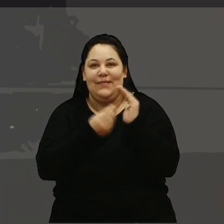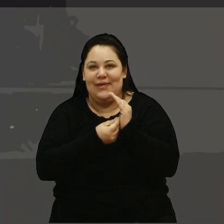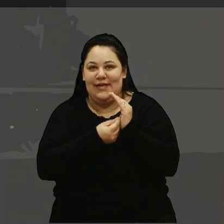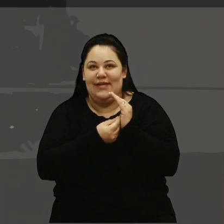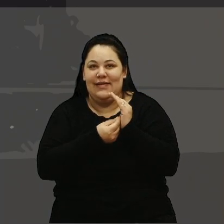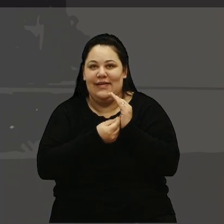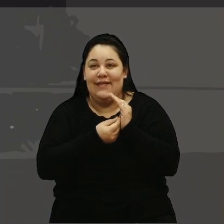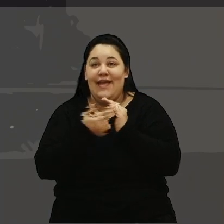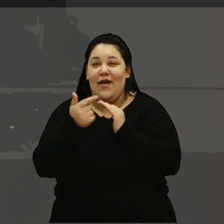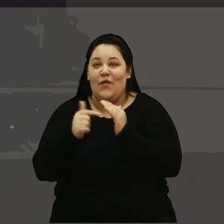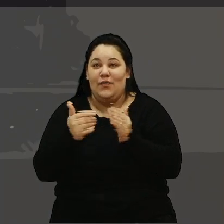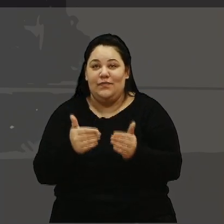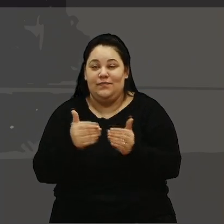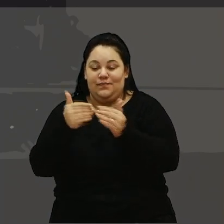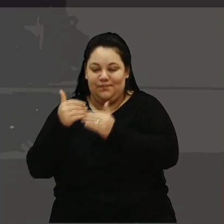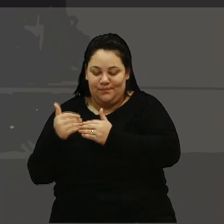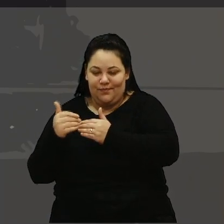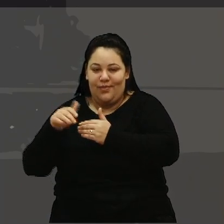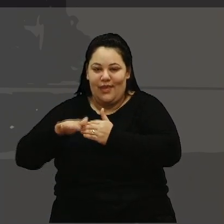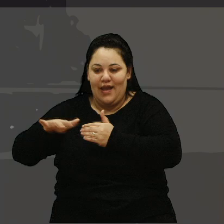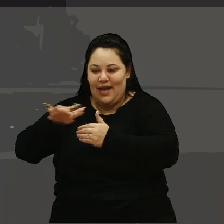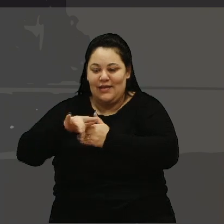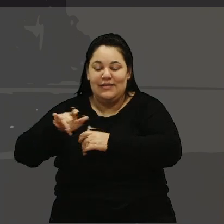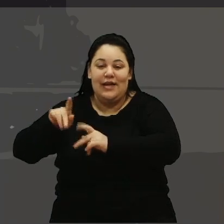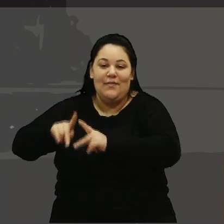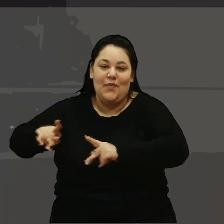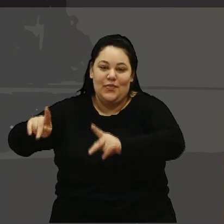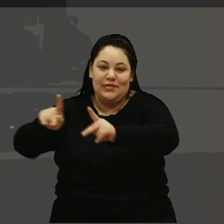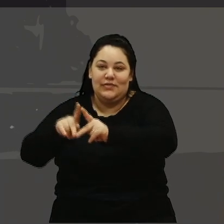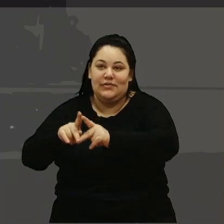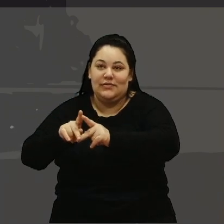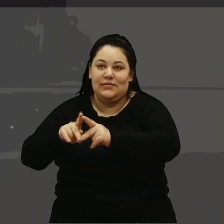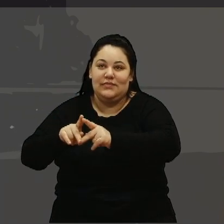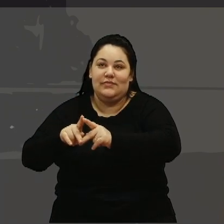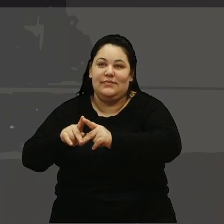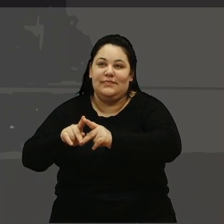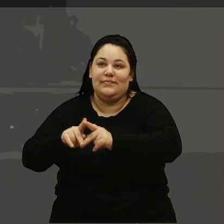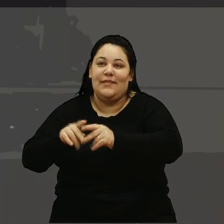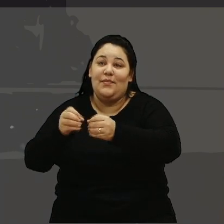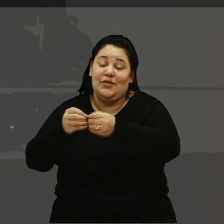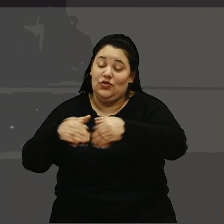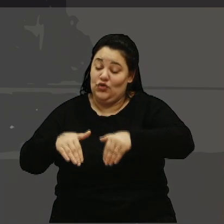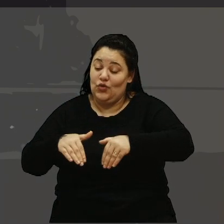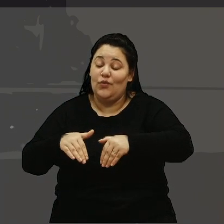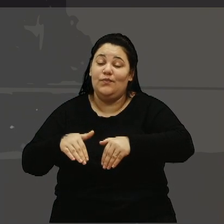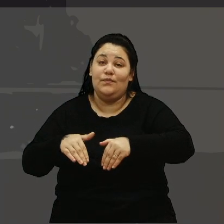cá, que é a área das pessoas, ficou muito prejudicada.